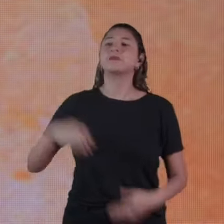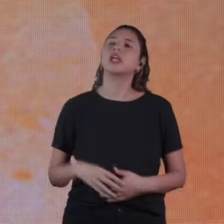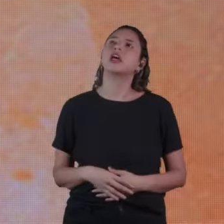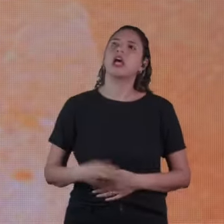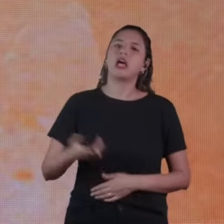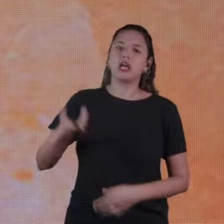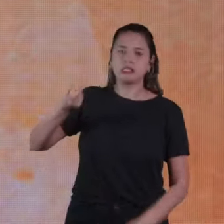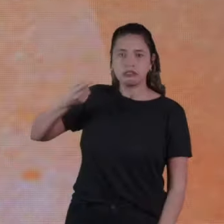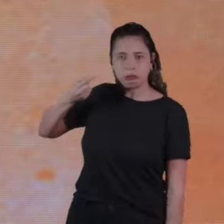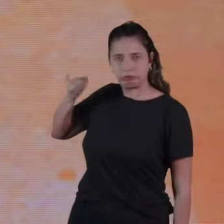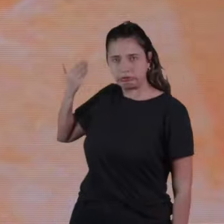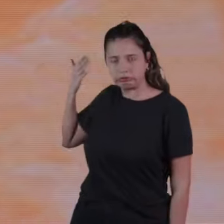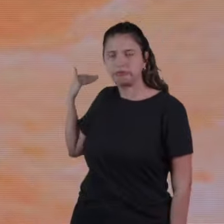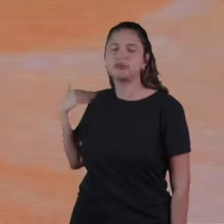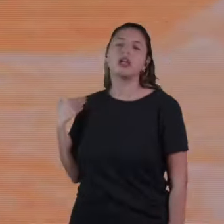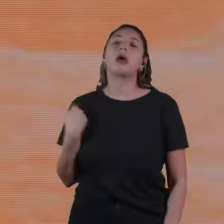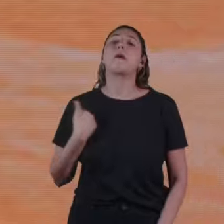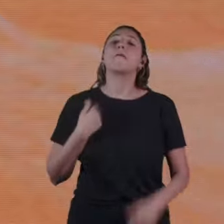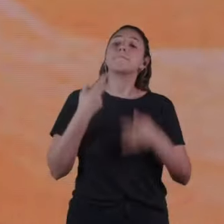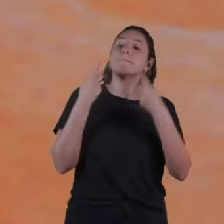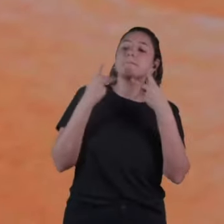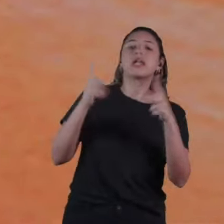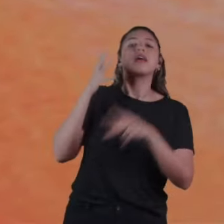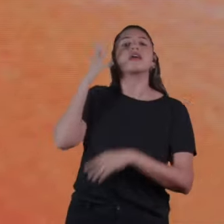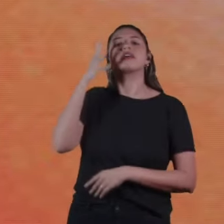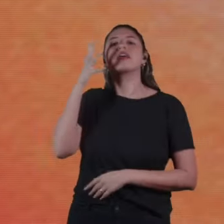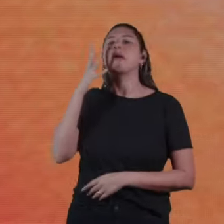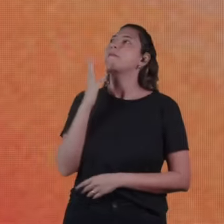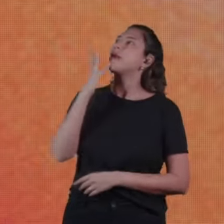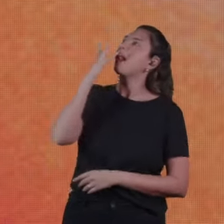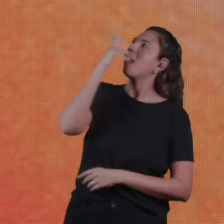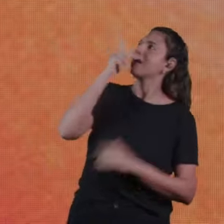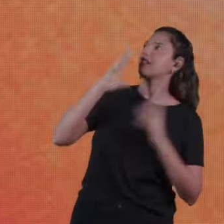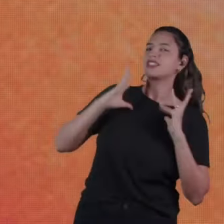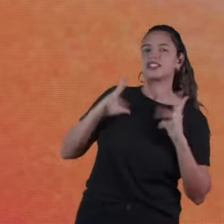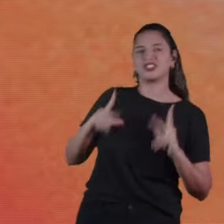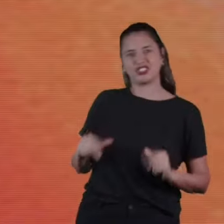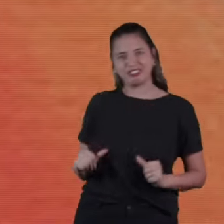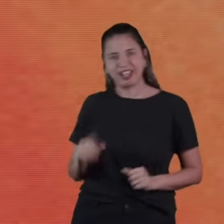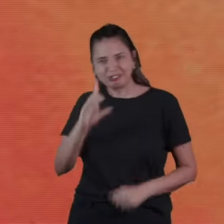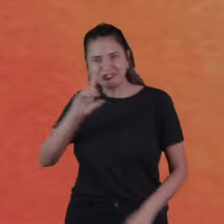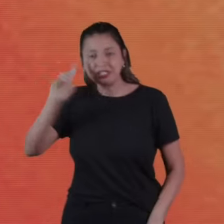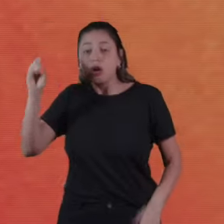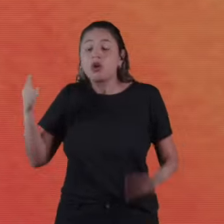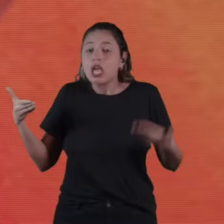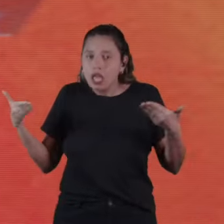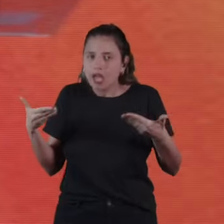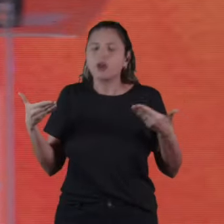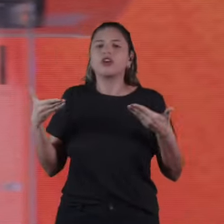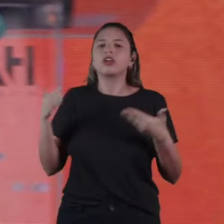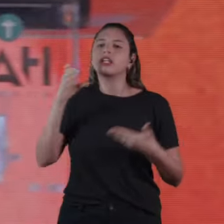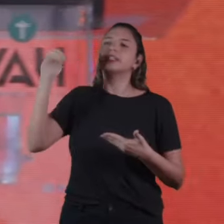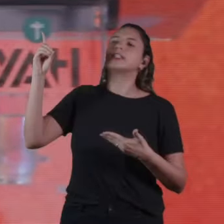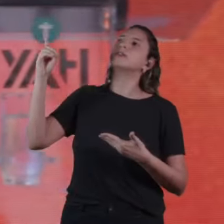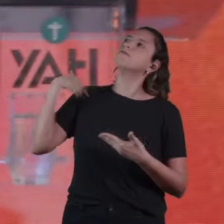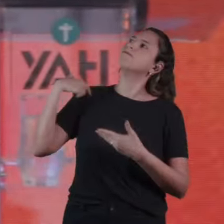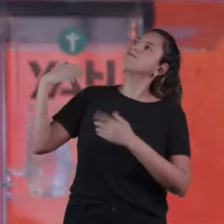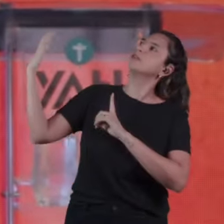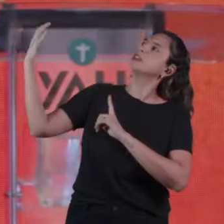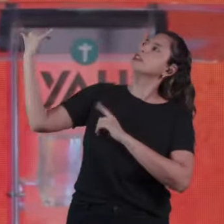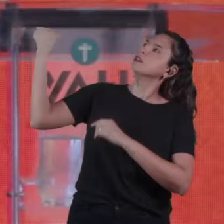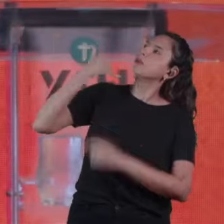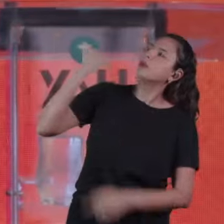eu preguei sobre a beleza da santidade, nós falamos sobre a santidade de Deus, e agora Deus me moveu a pregar também sobre mais alguns